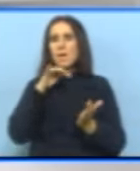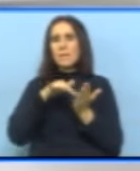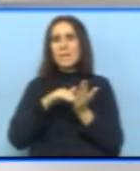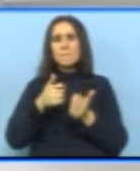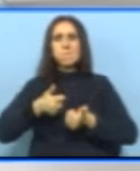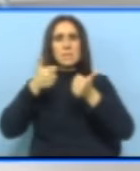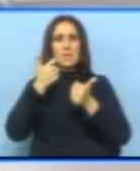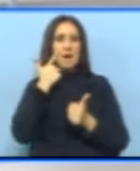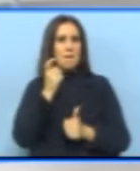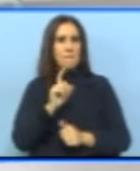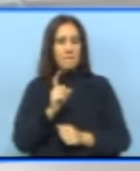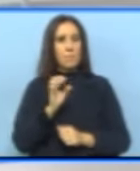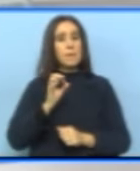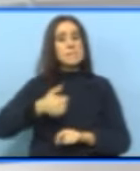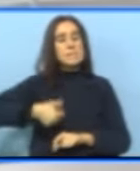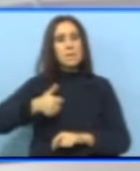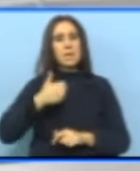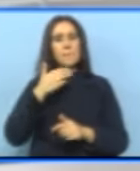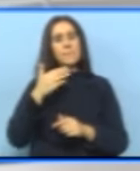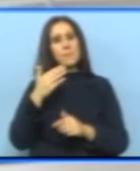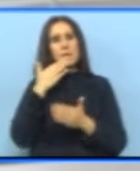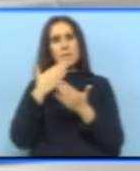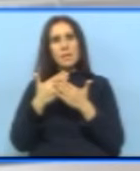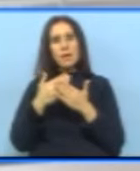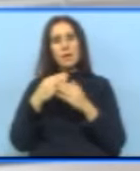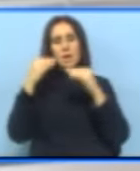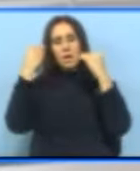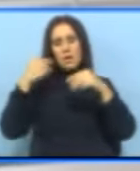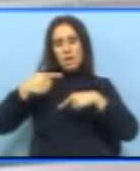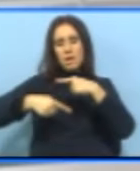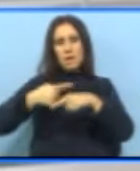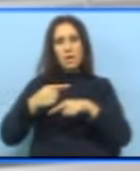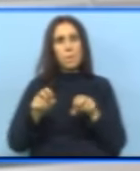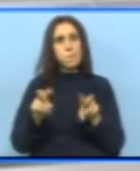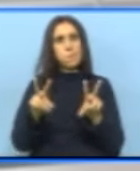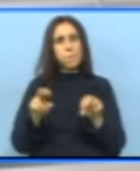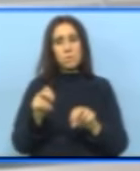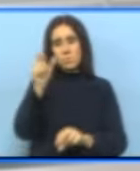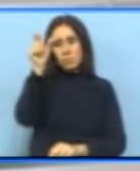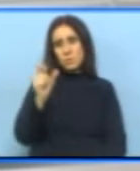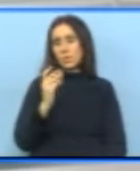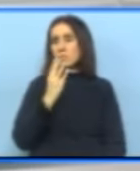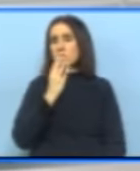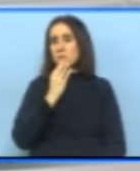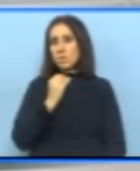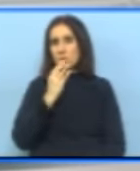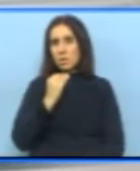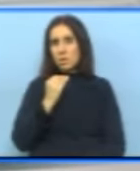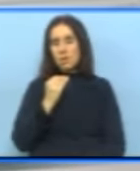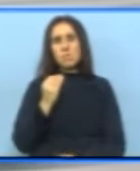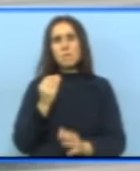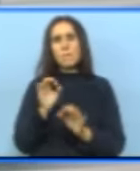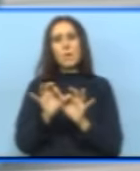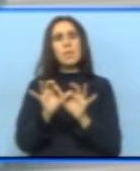grande instrução dirigida sobretudo às condições da pureza ritual. Como é que um israelita se pode aproximar? Primeiro os sacerdotes,